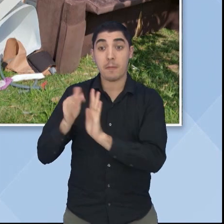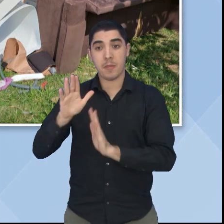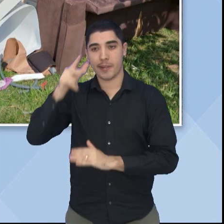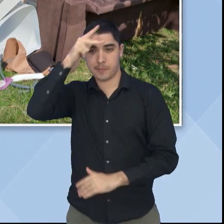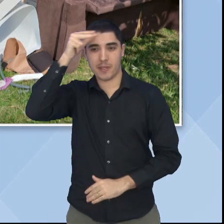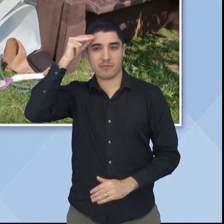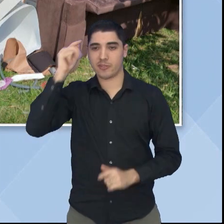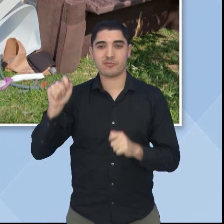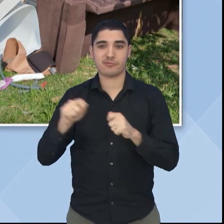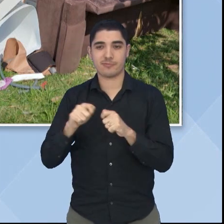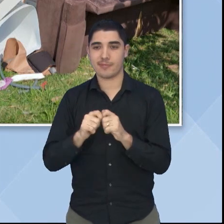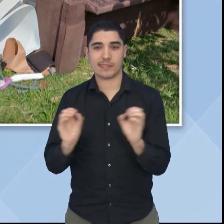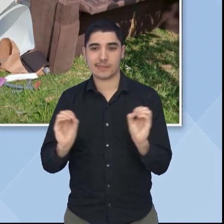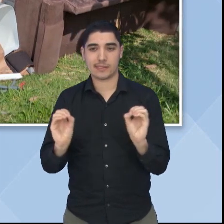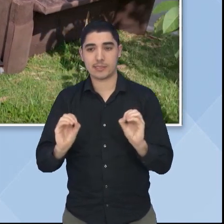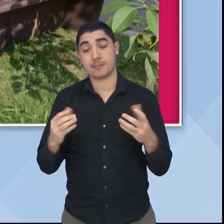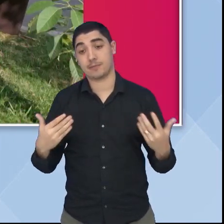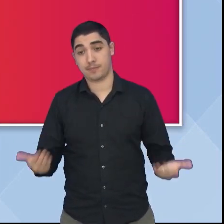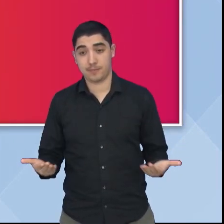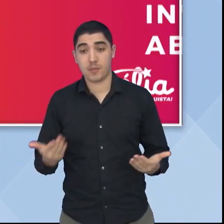Bom, próxima,